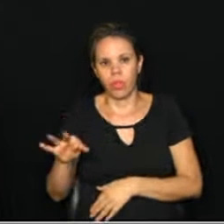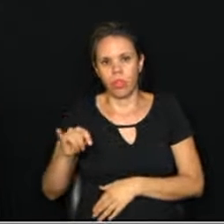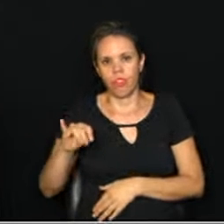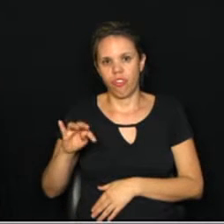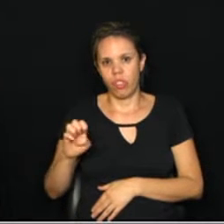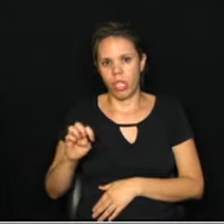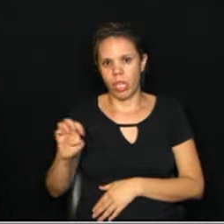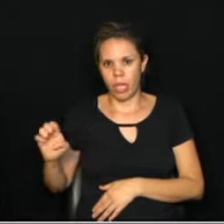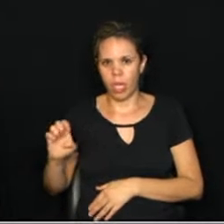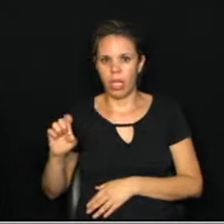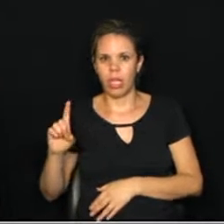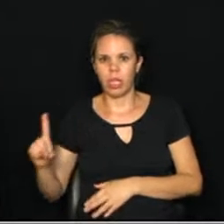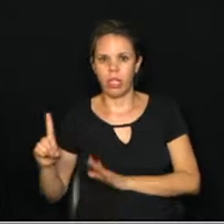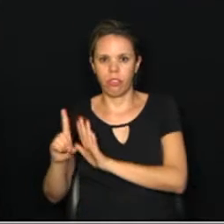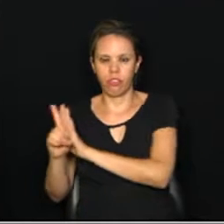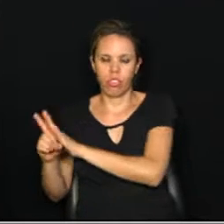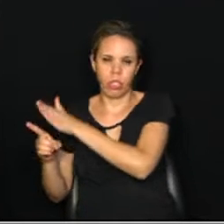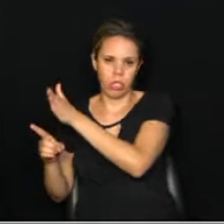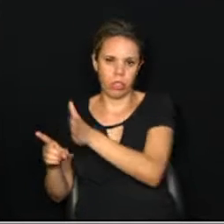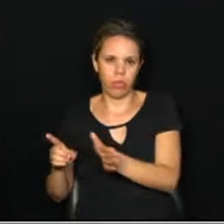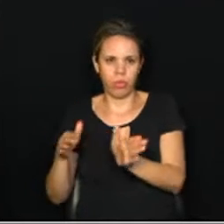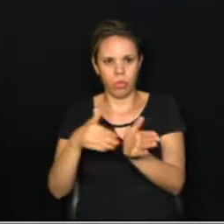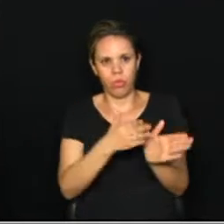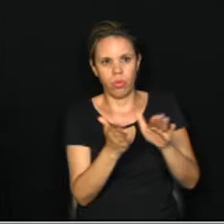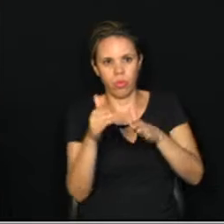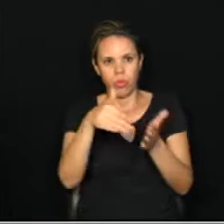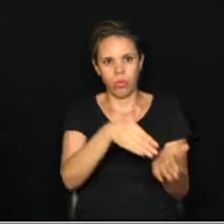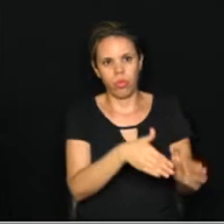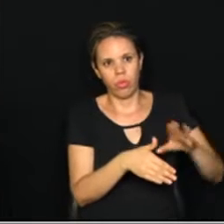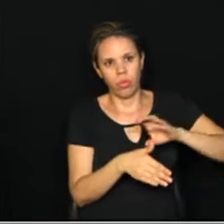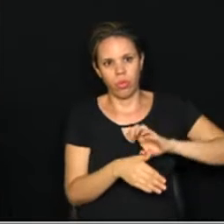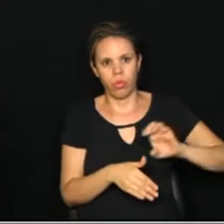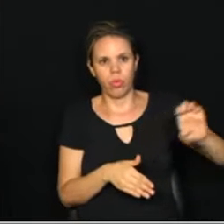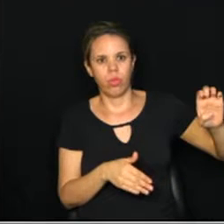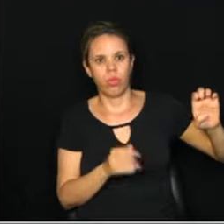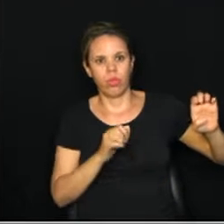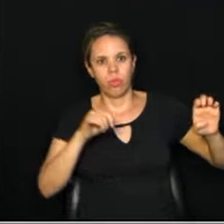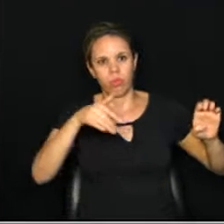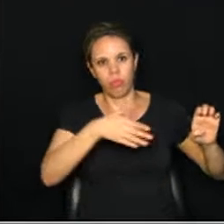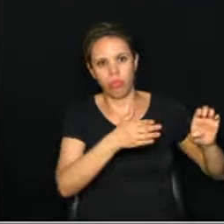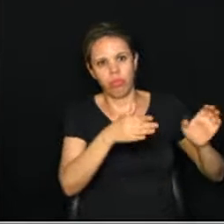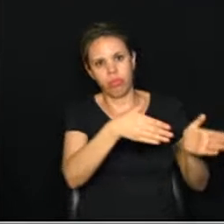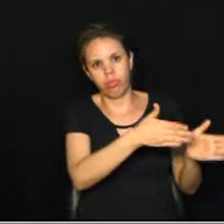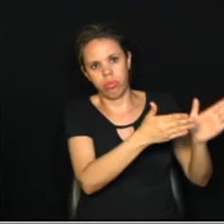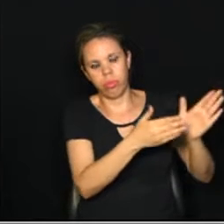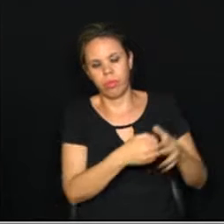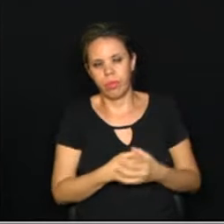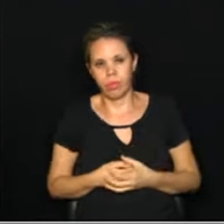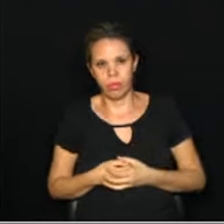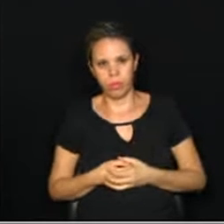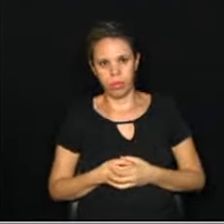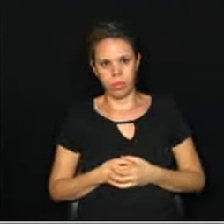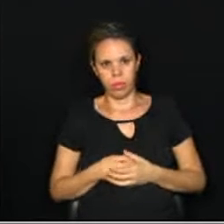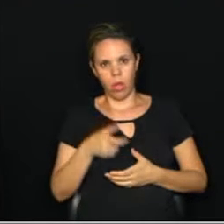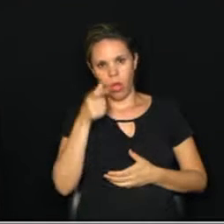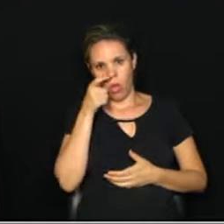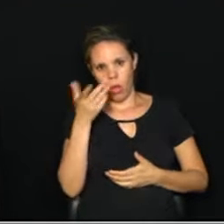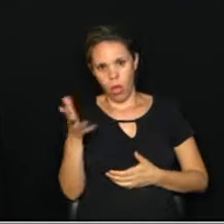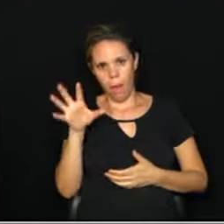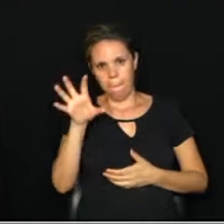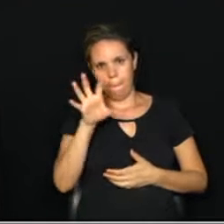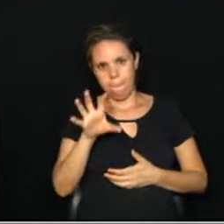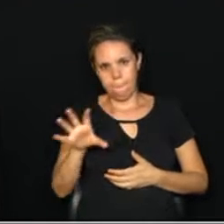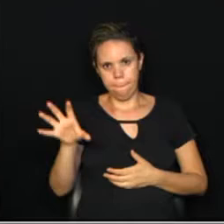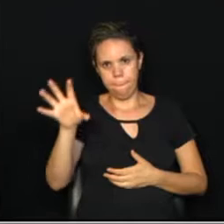margem direita, e o sentido de escoamento das nossas águas, ela é do sentido de que vocês estão olhando o mapa,